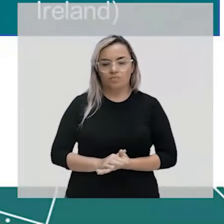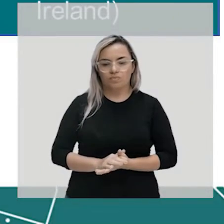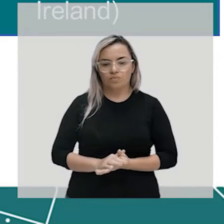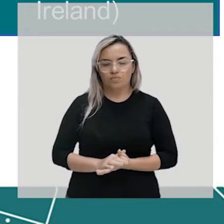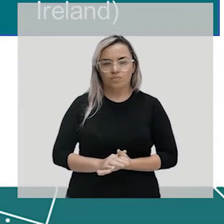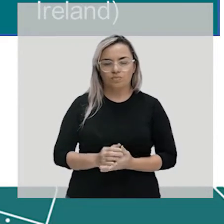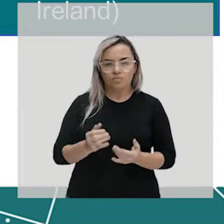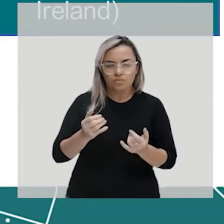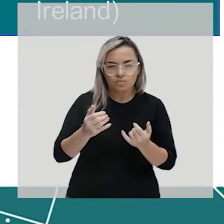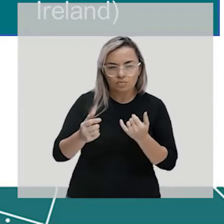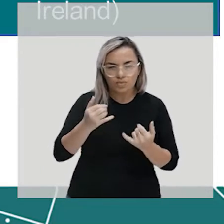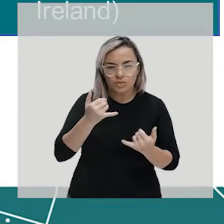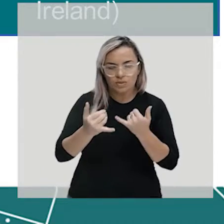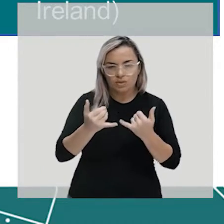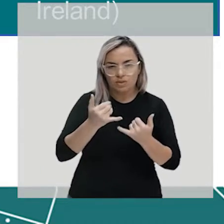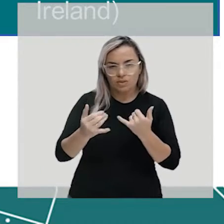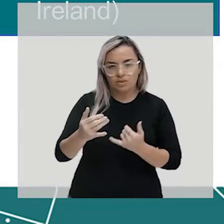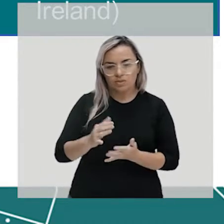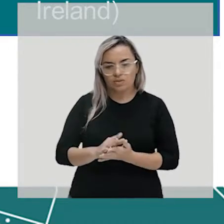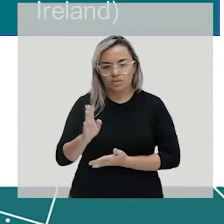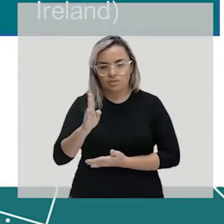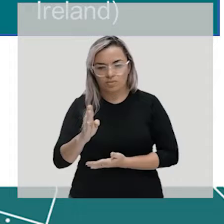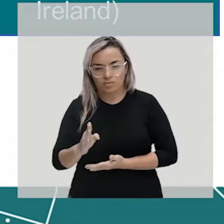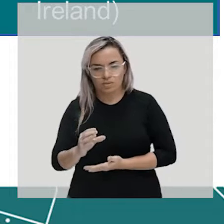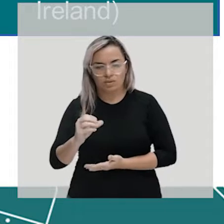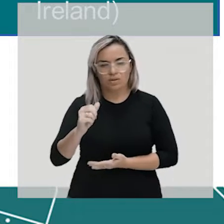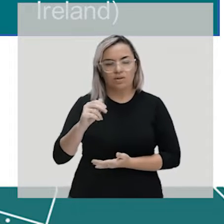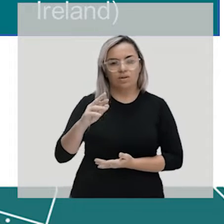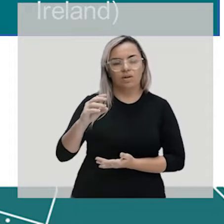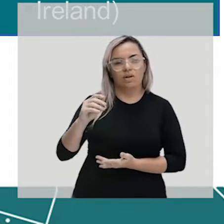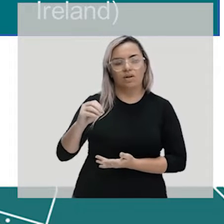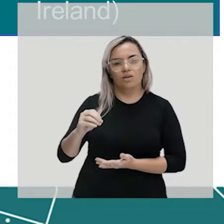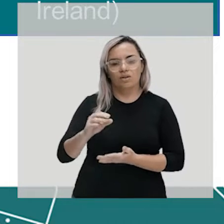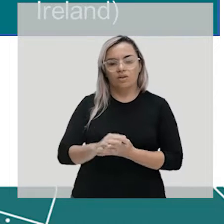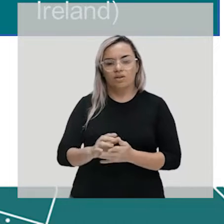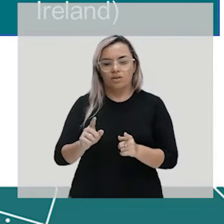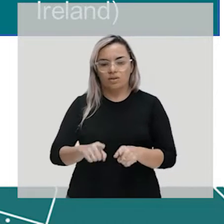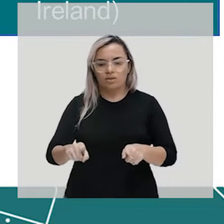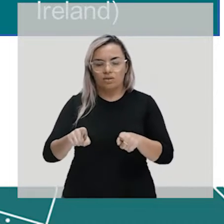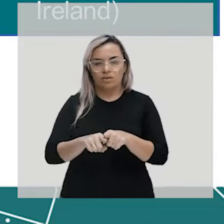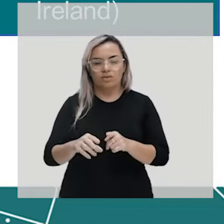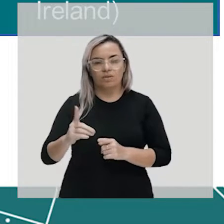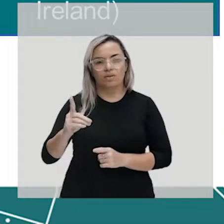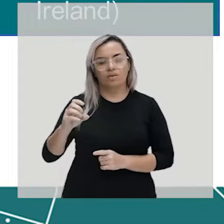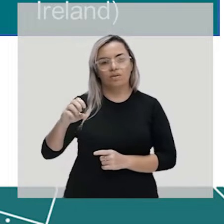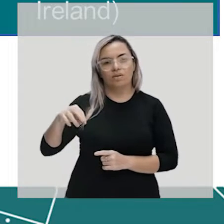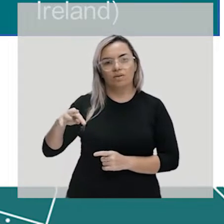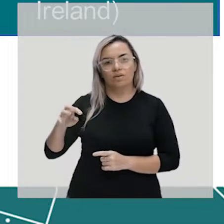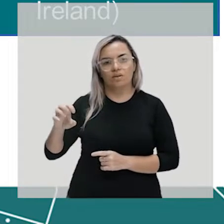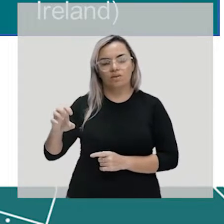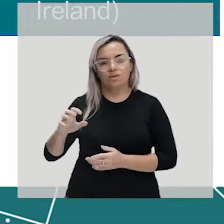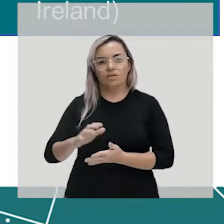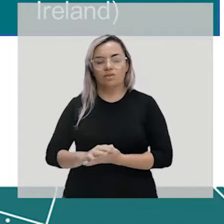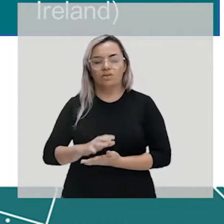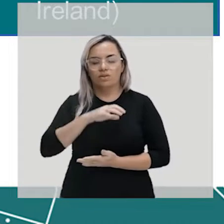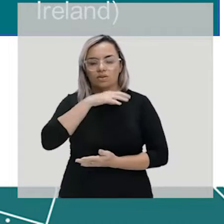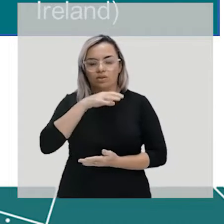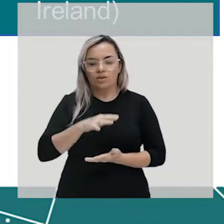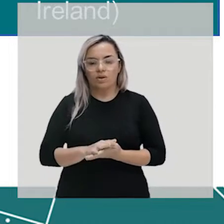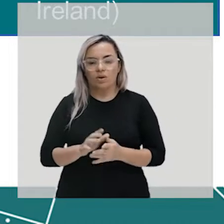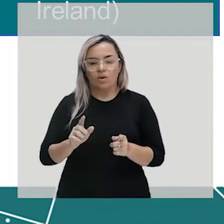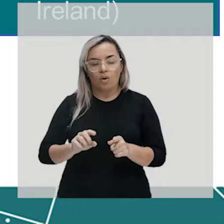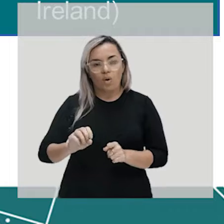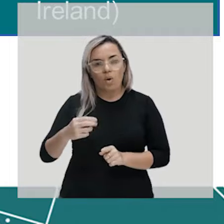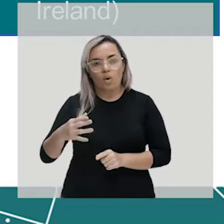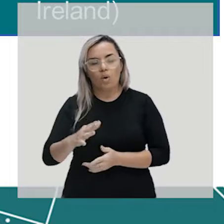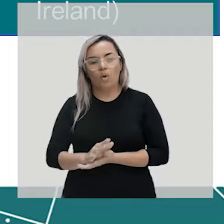Cardo mas parece com um dente-de-leão quando a gente vê por exemplo nos desenhos animados e é que a gente tem o alho poró que é como se fosse